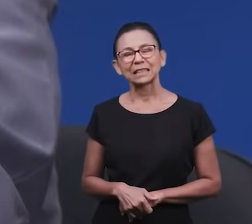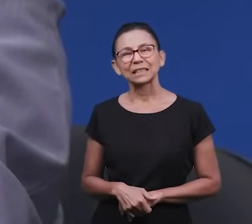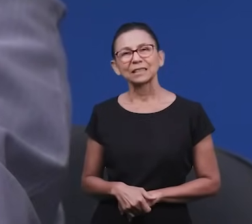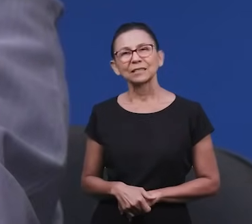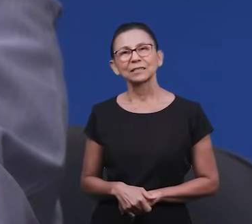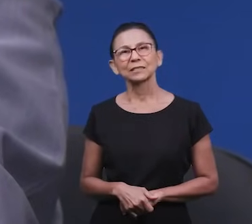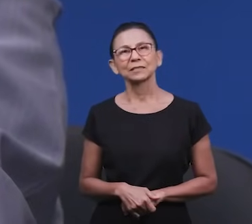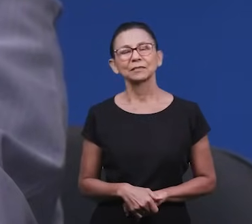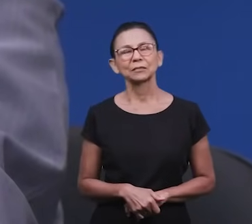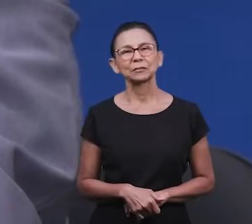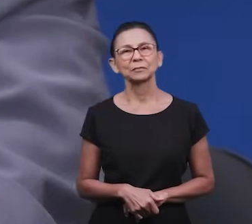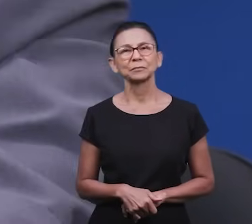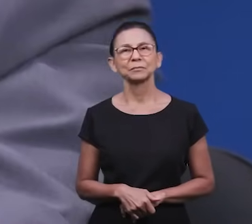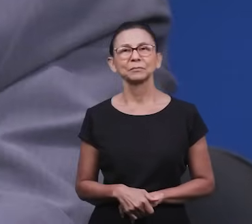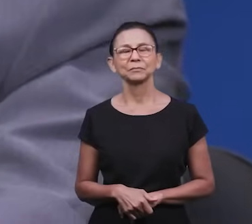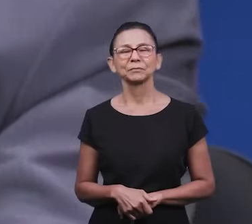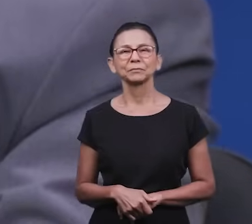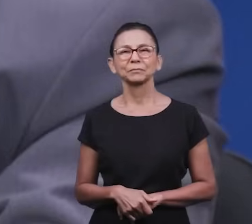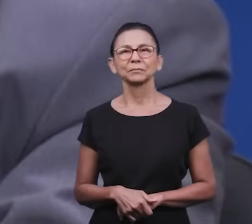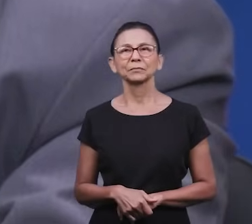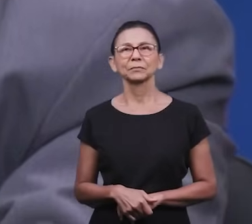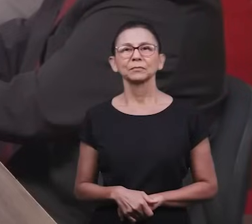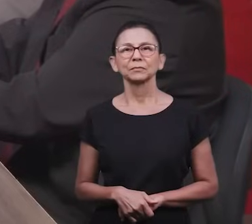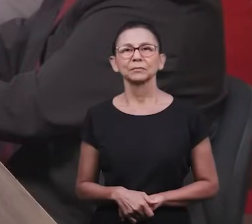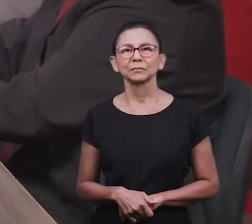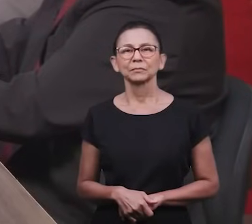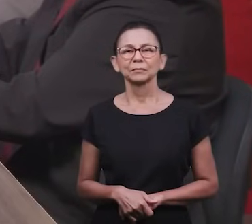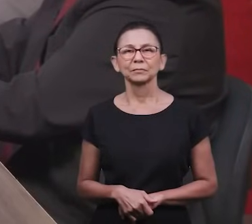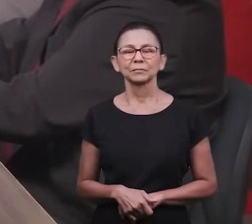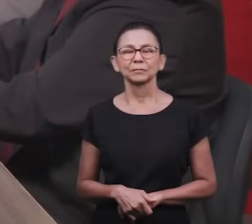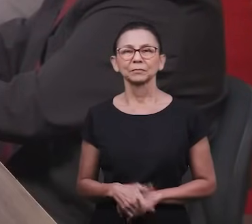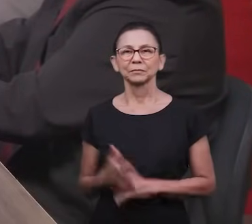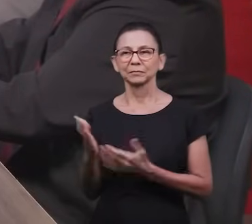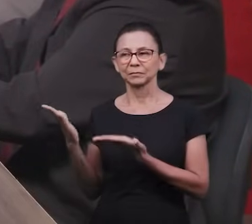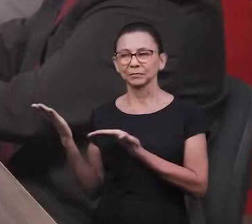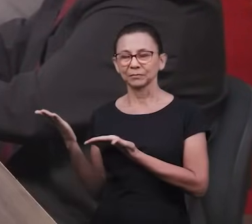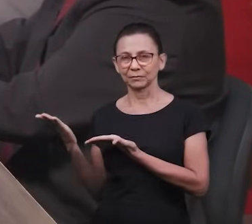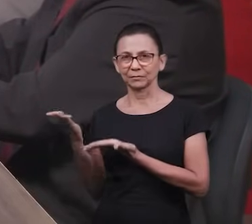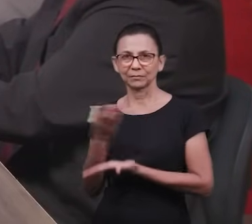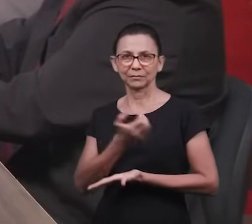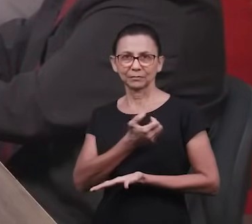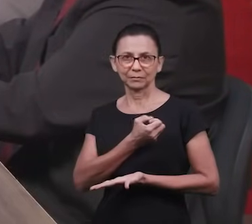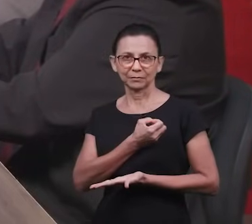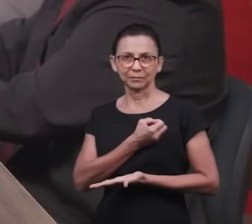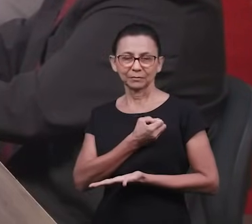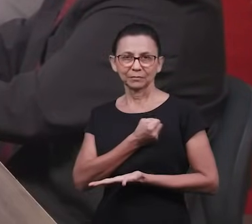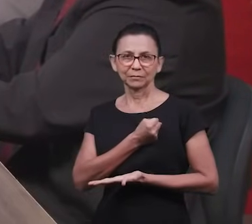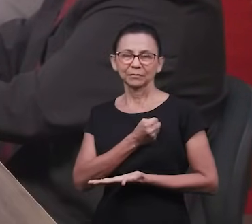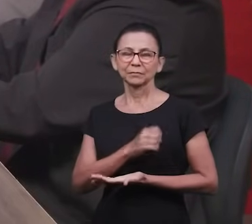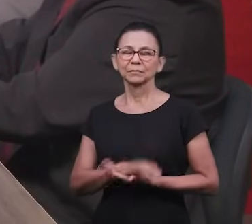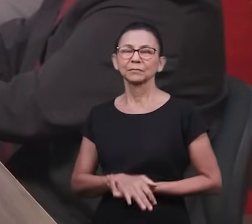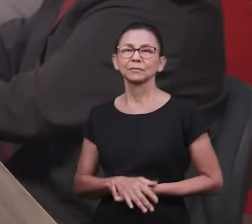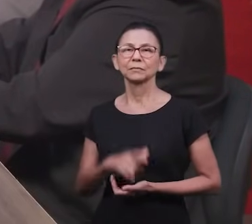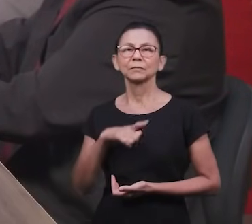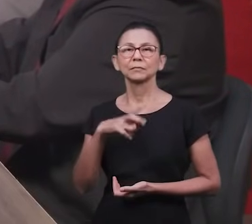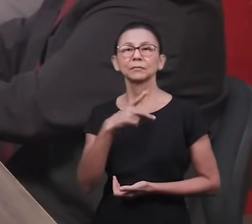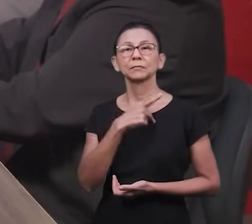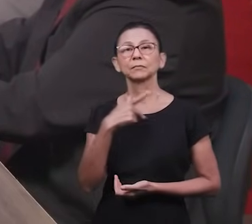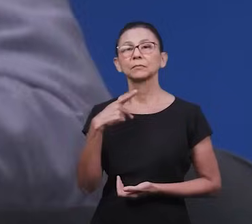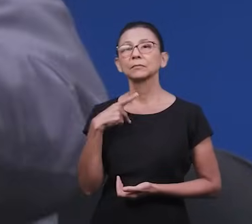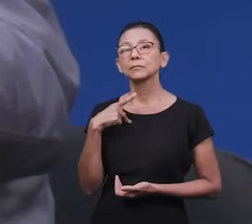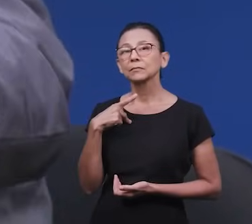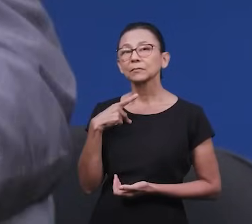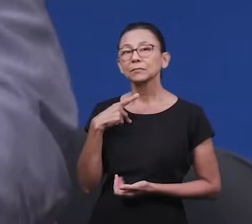contadas para que todos saibam que nesse número 0800 707